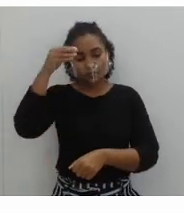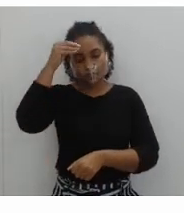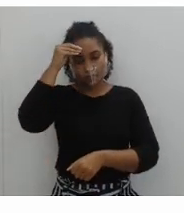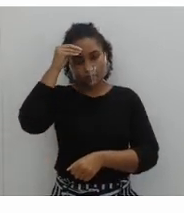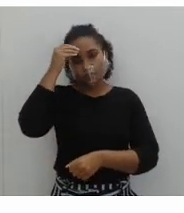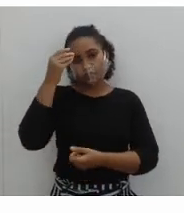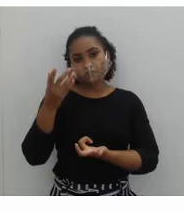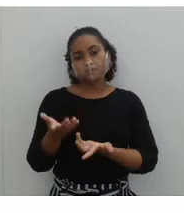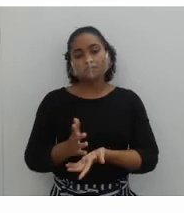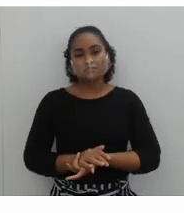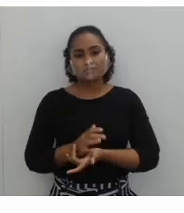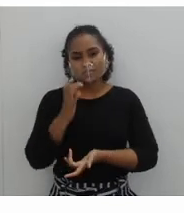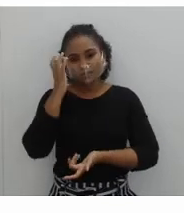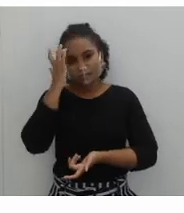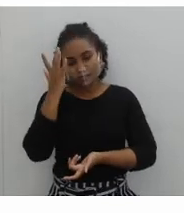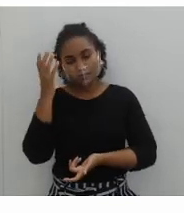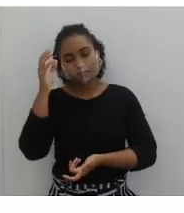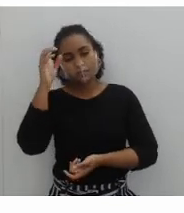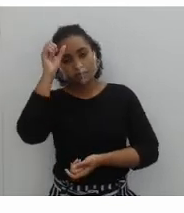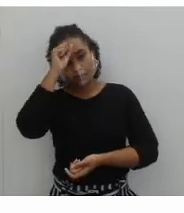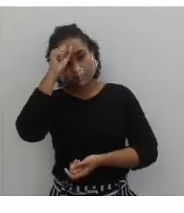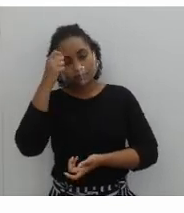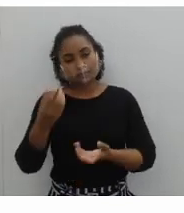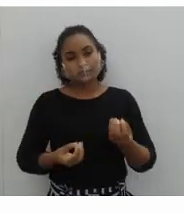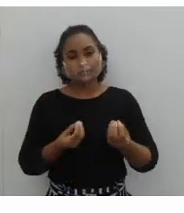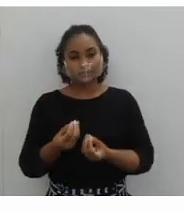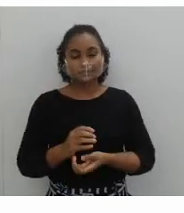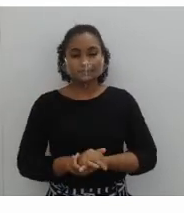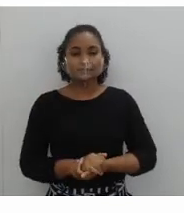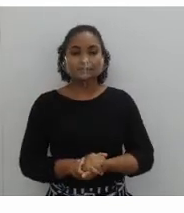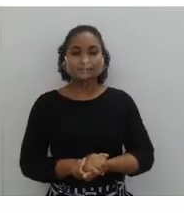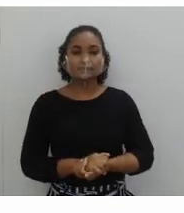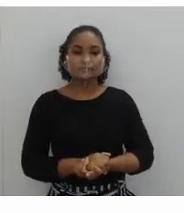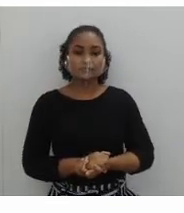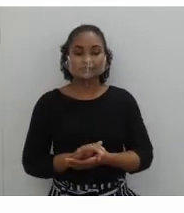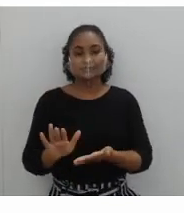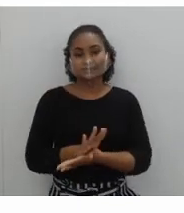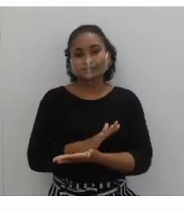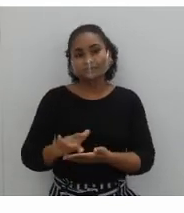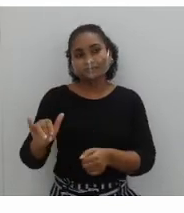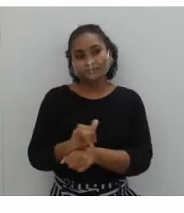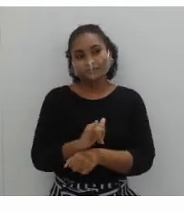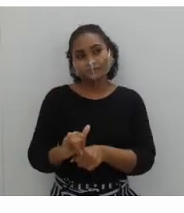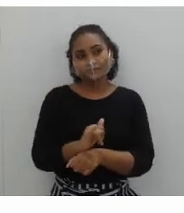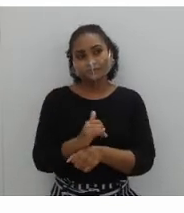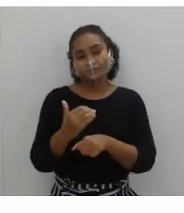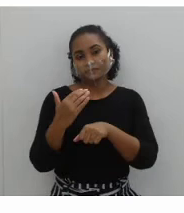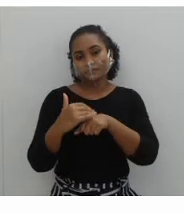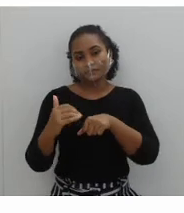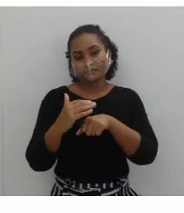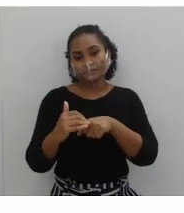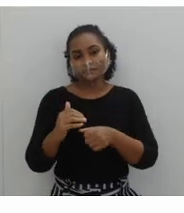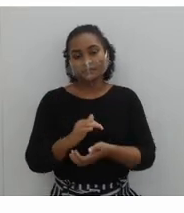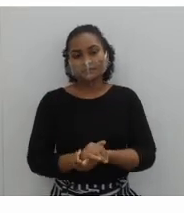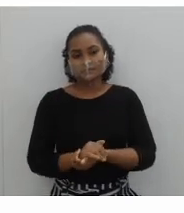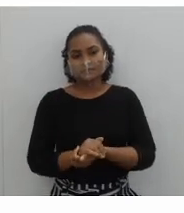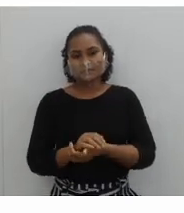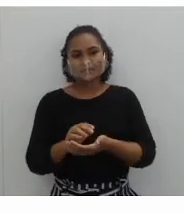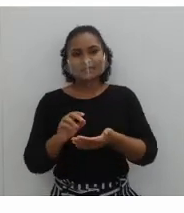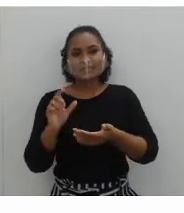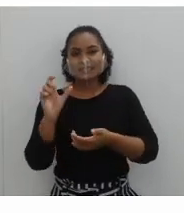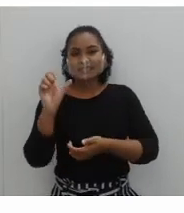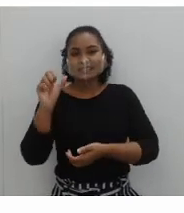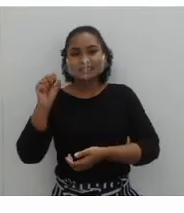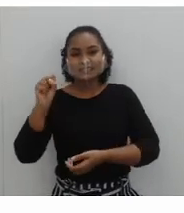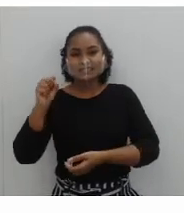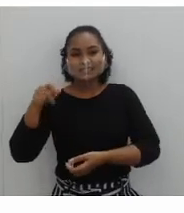mais familiarizado e ter mais facilidade. Uma das estratégias se chama skimming, tá? Então, o que é o skimming?